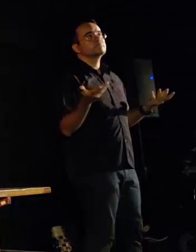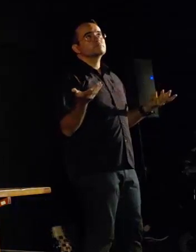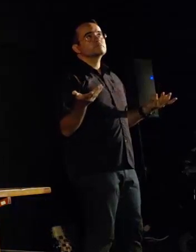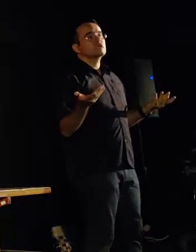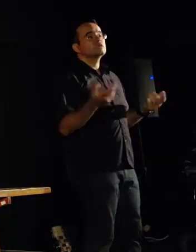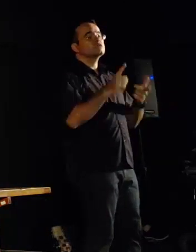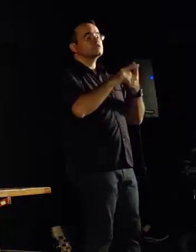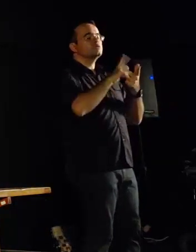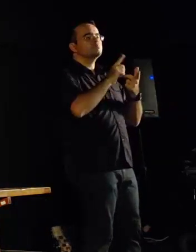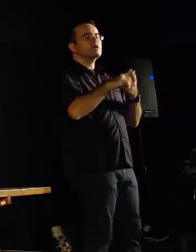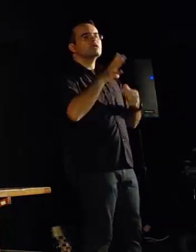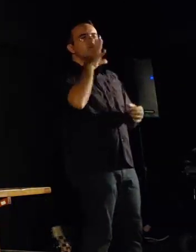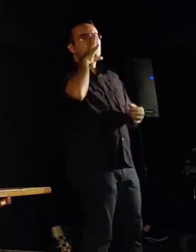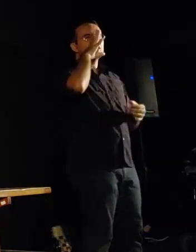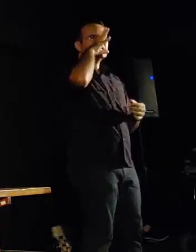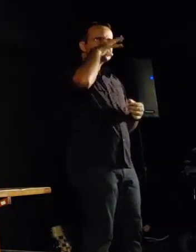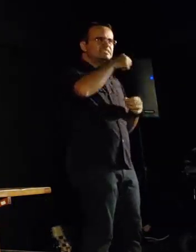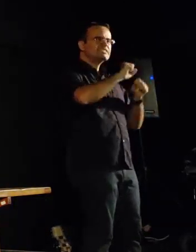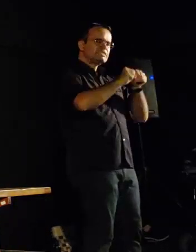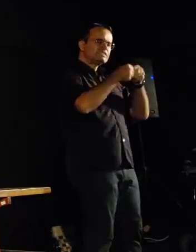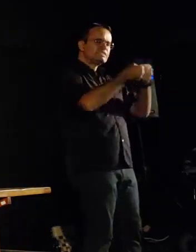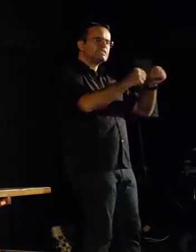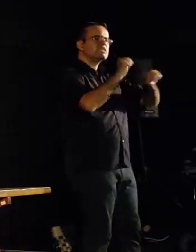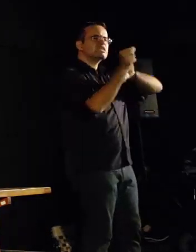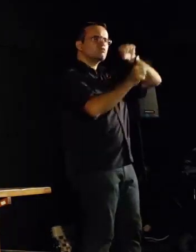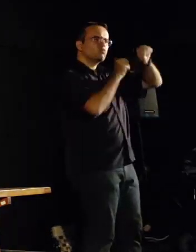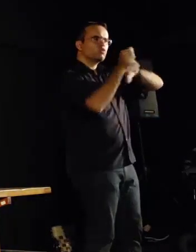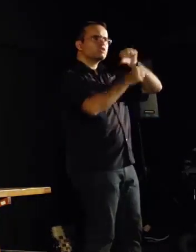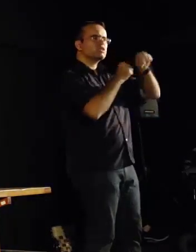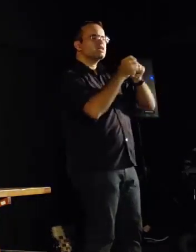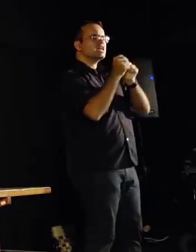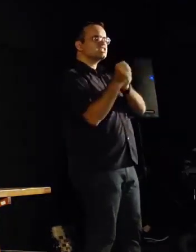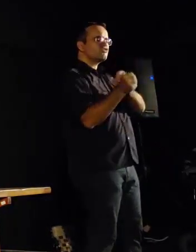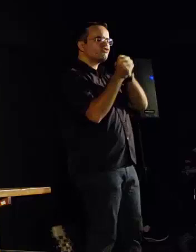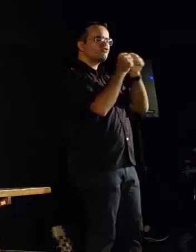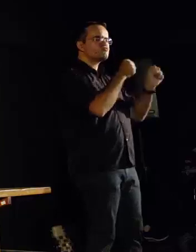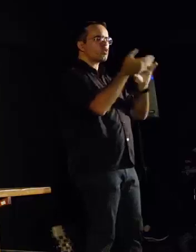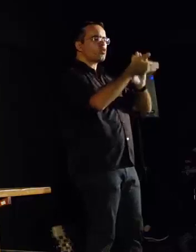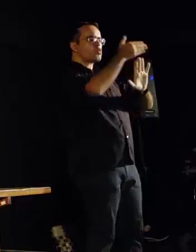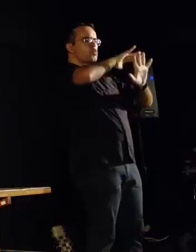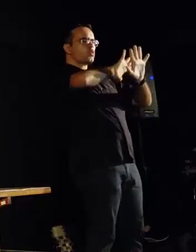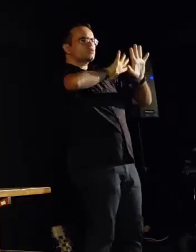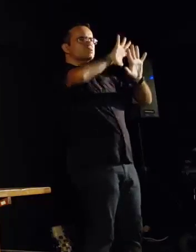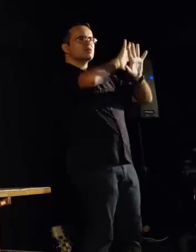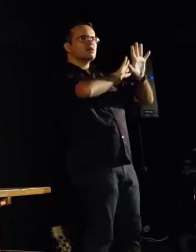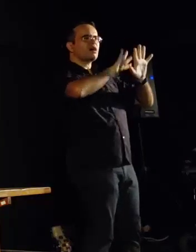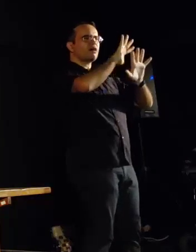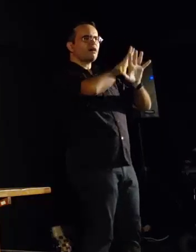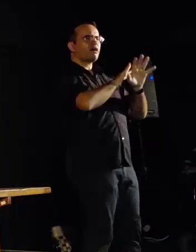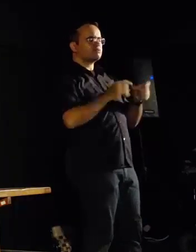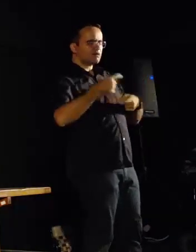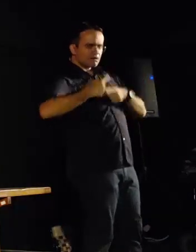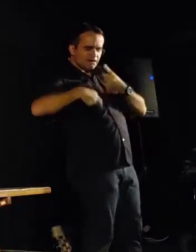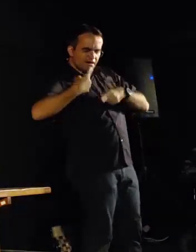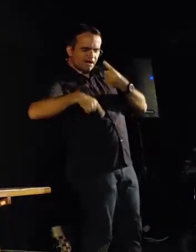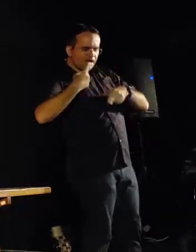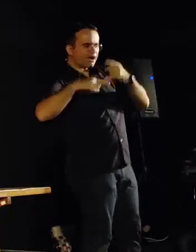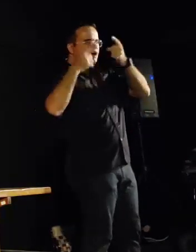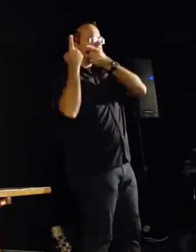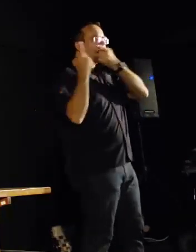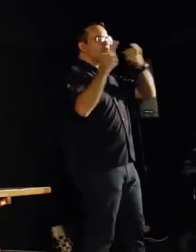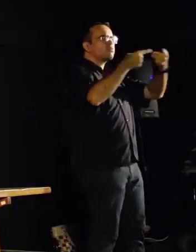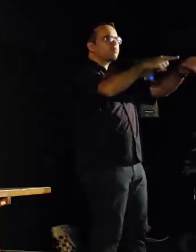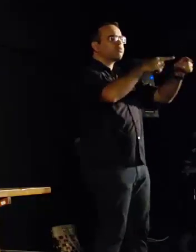A insistência da mudança, essa força por debater política frente ao mundo que soava impossível para esse